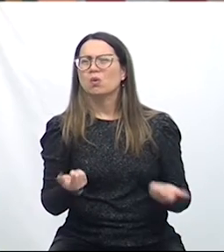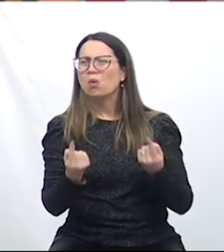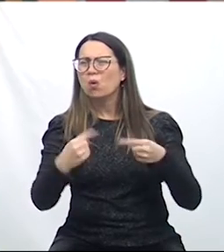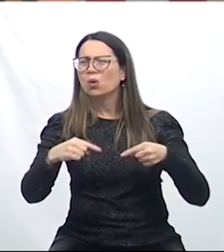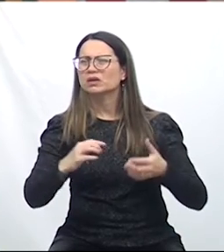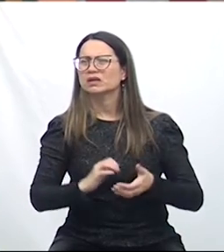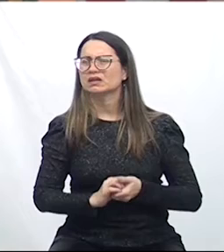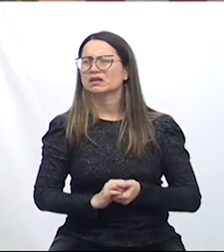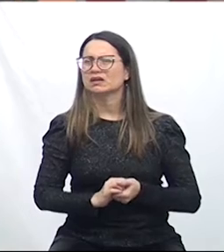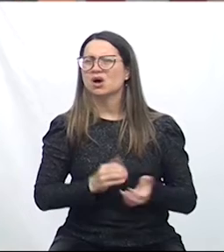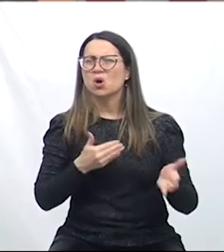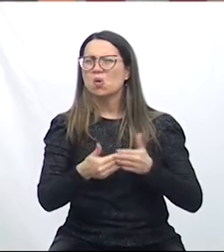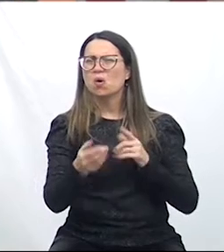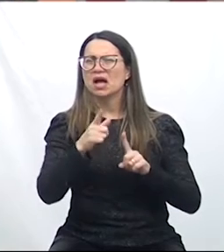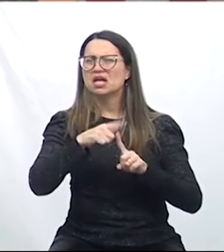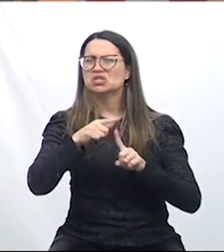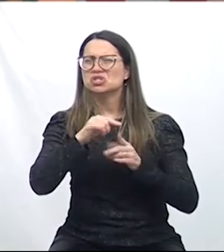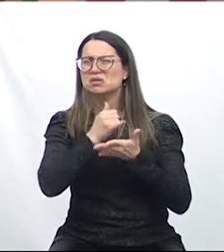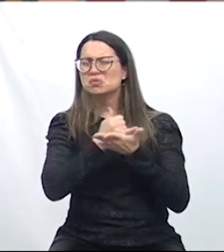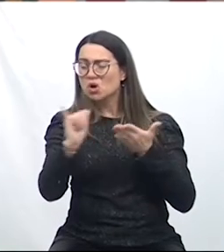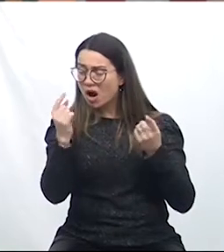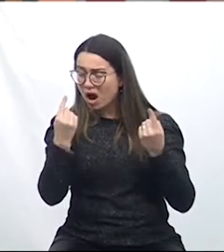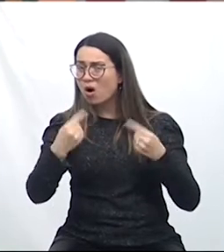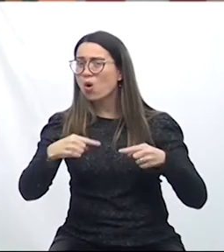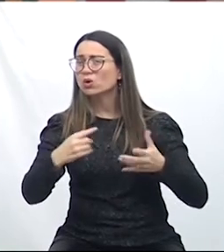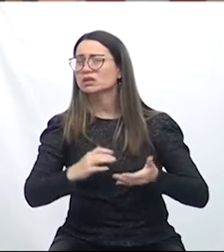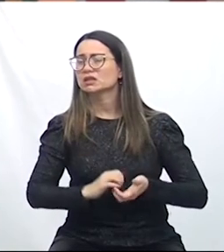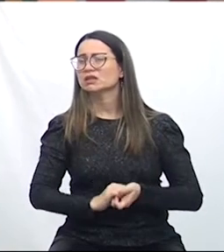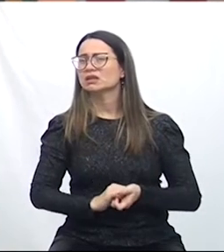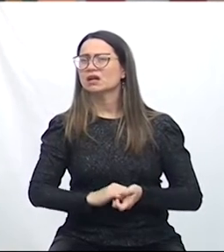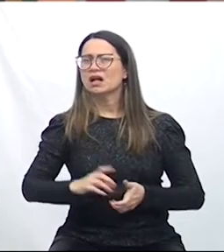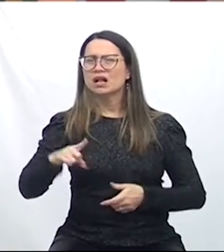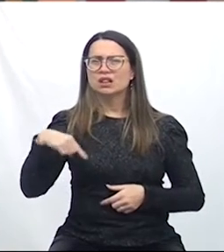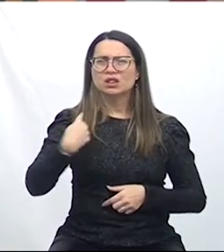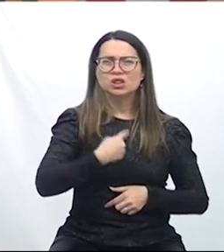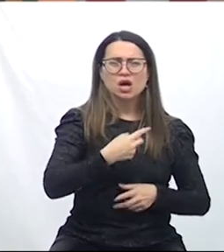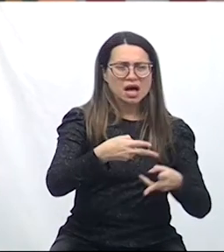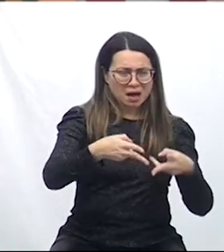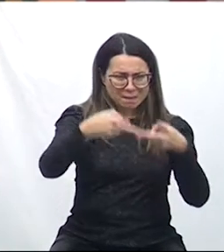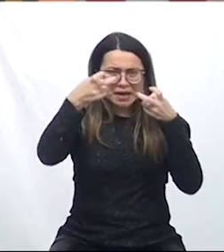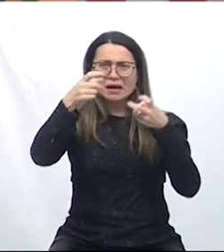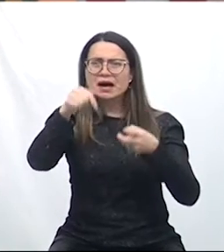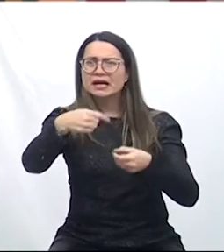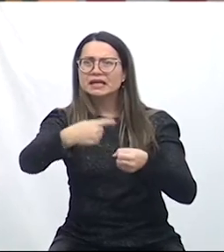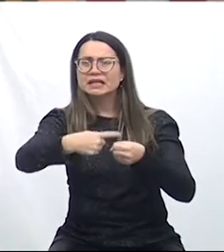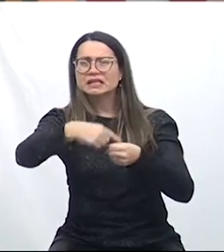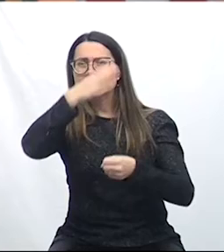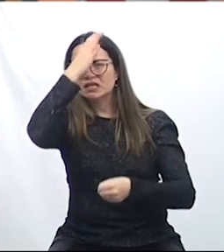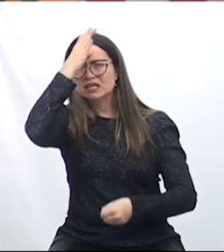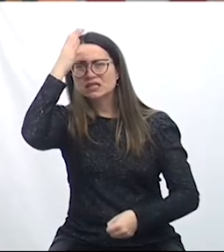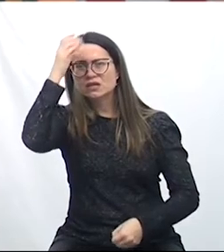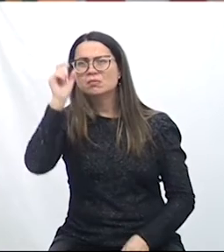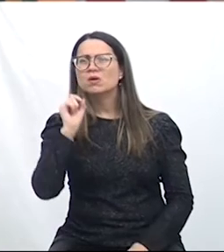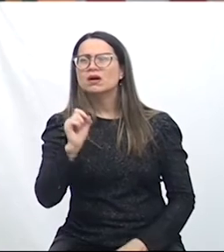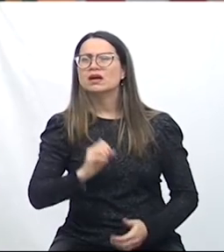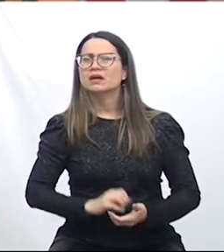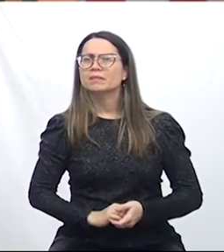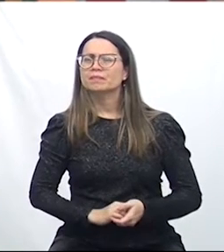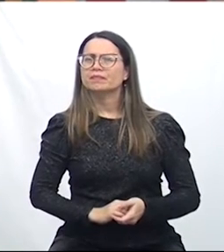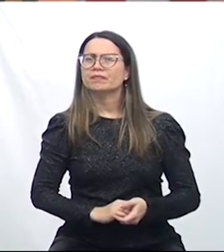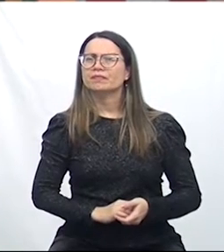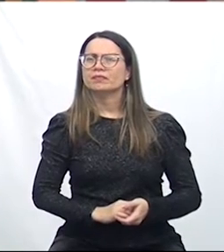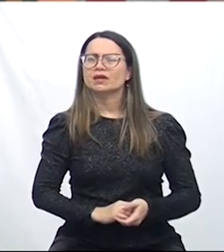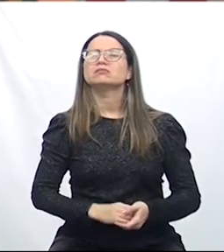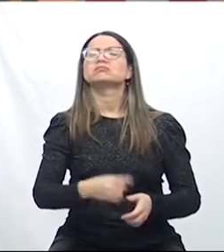Contra as drogas, nós temos visto na pele, aqui na nossa cidade, e não só em